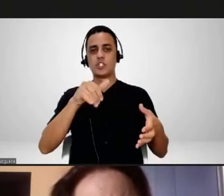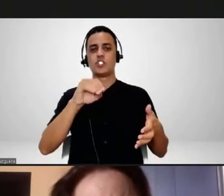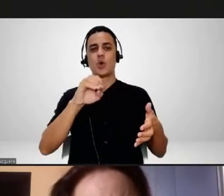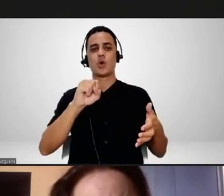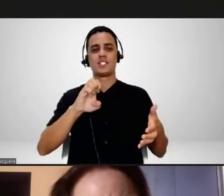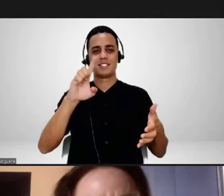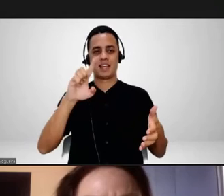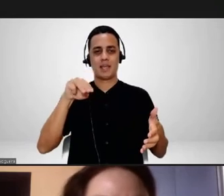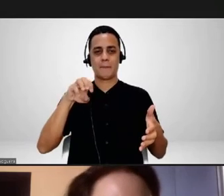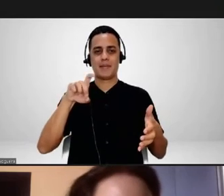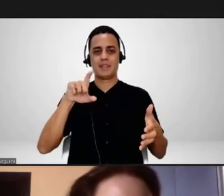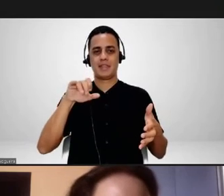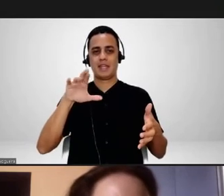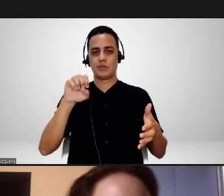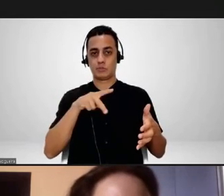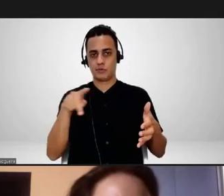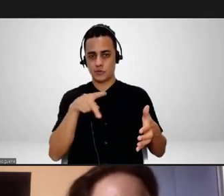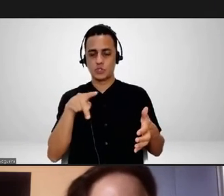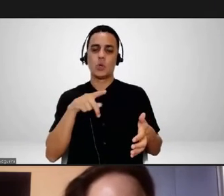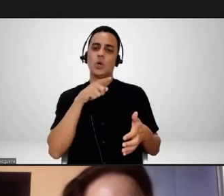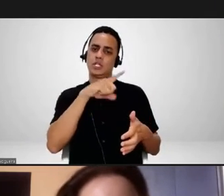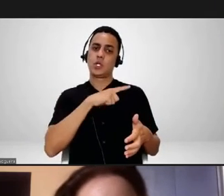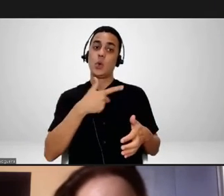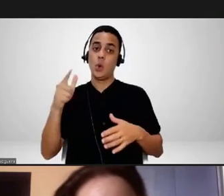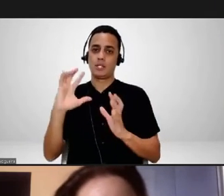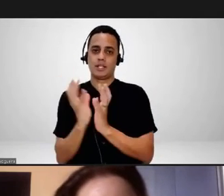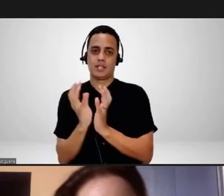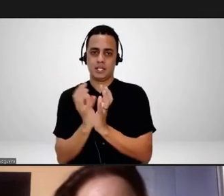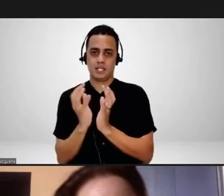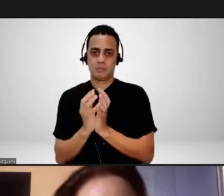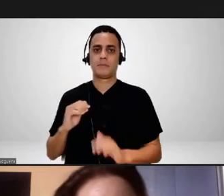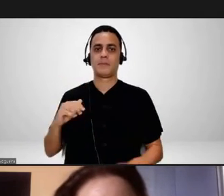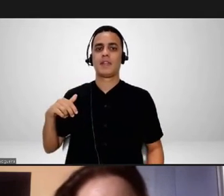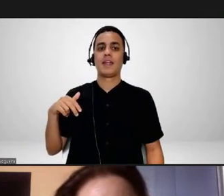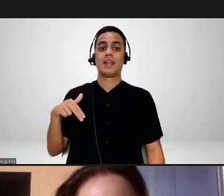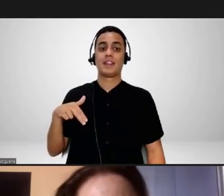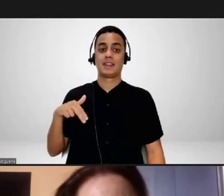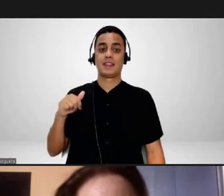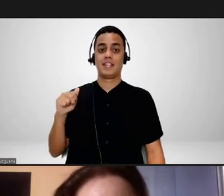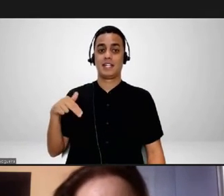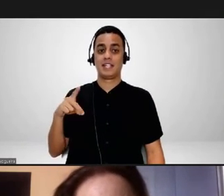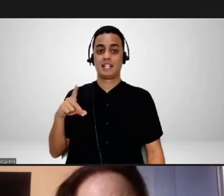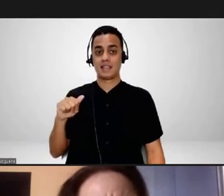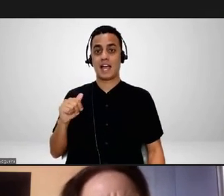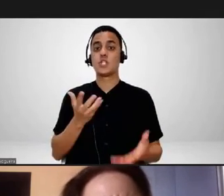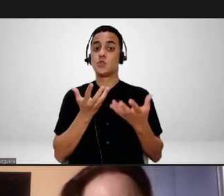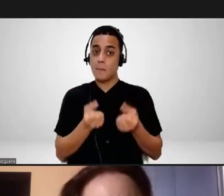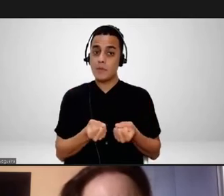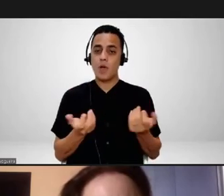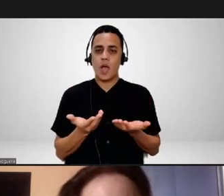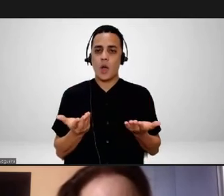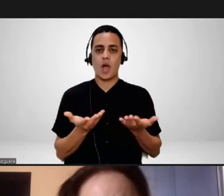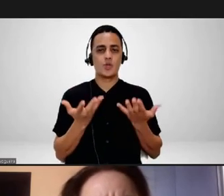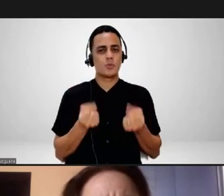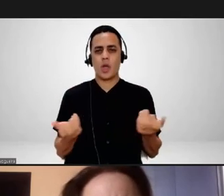de Cultura, e tem uma outra equipe ali. A Nanda acabou de assumir também a curadoria da HEU. Acabou de